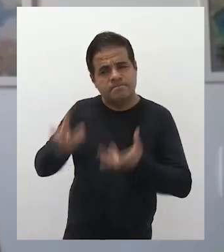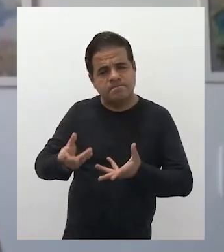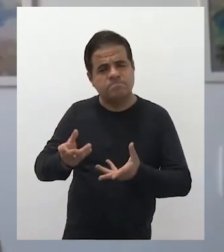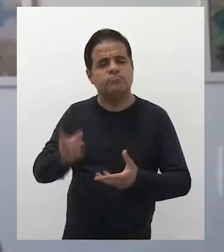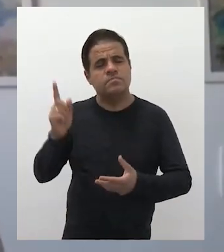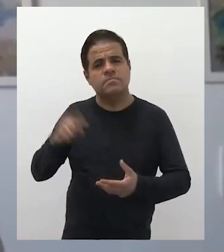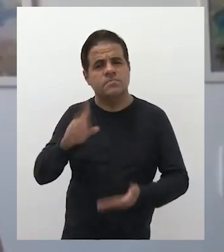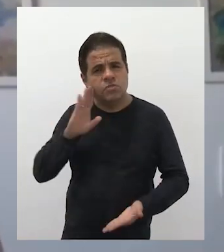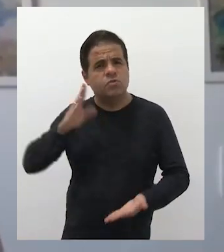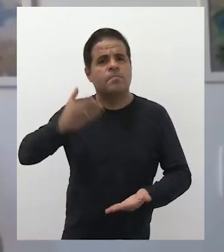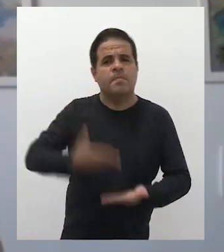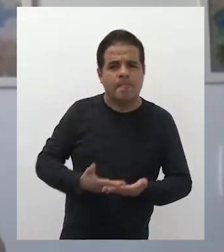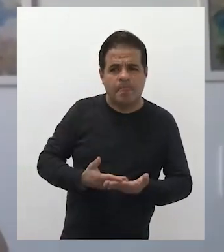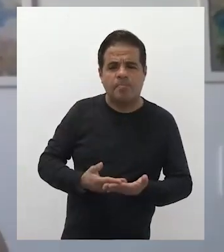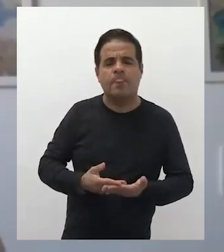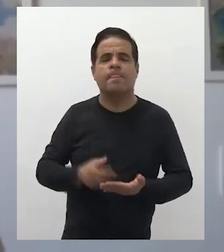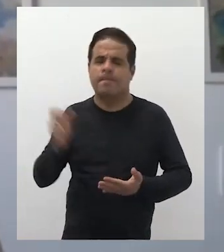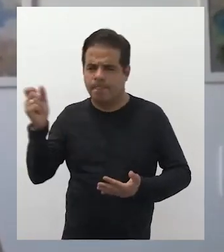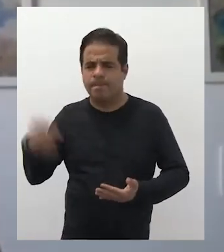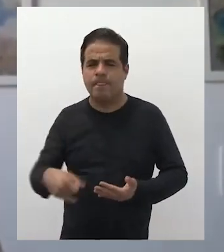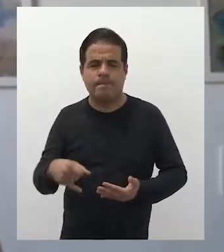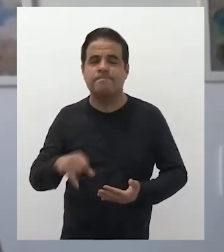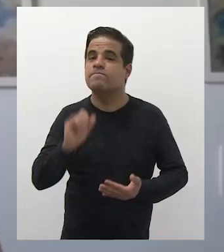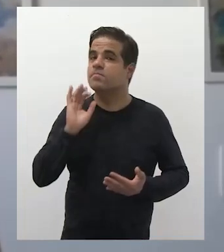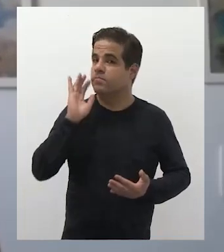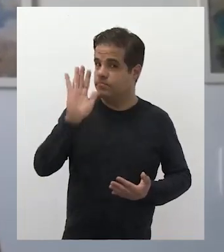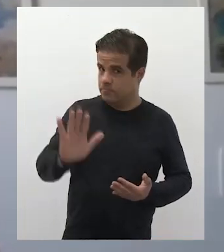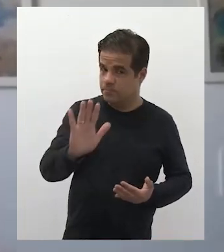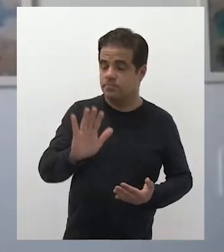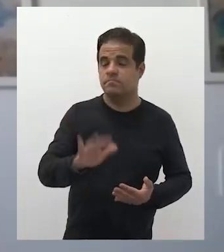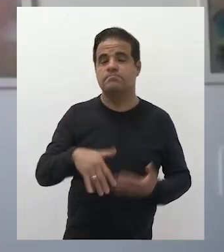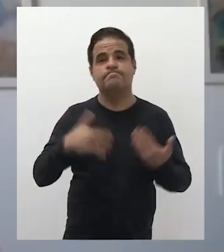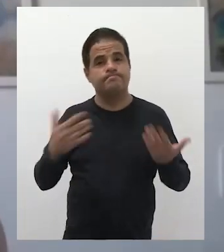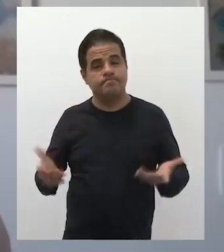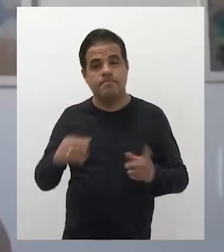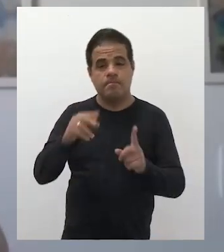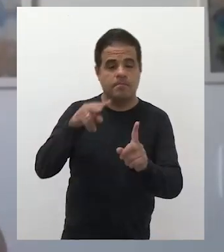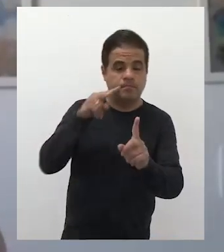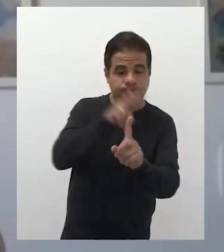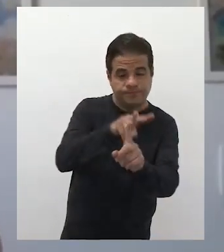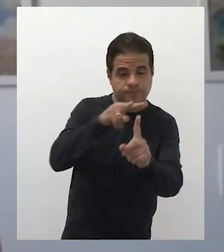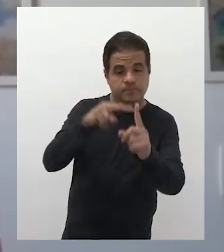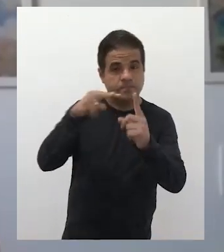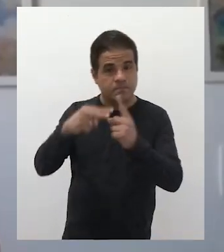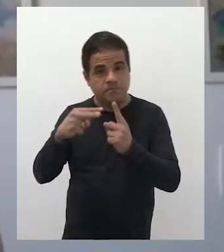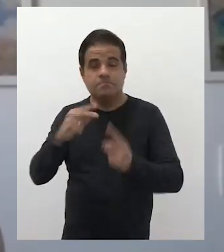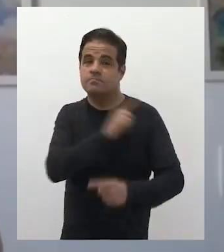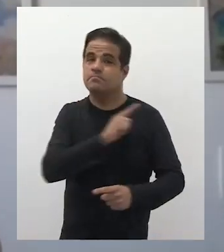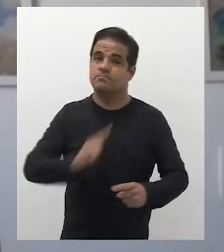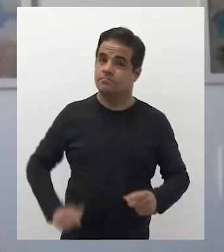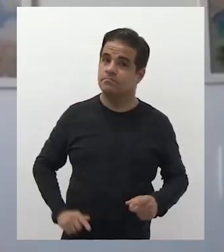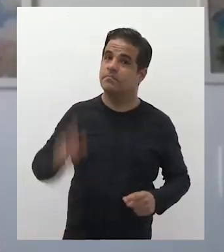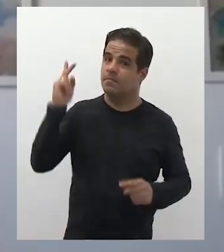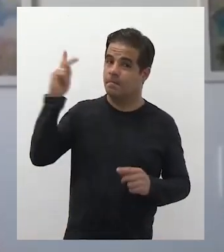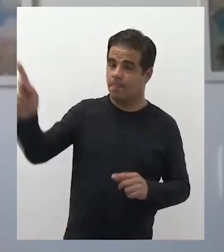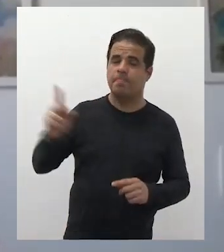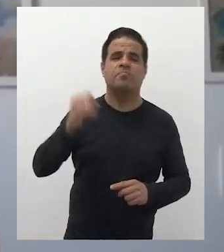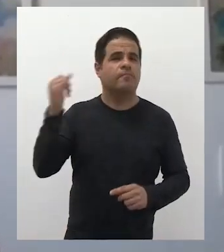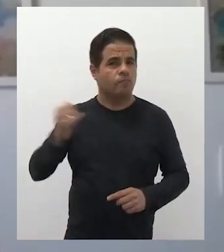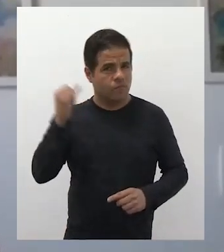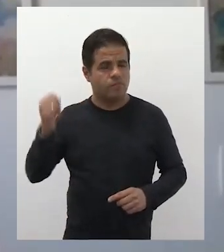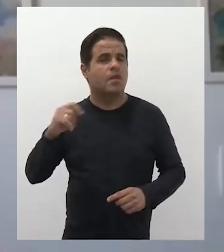são confiáveis, eles são. Mas, assim, é o ponto de vista do governo, sabe? É importante que